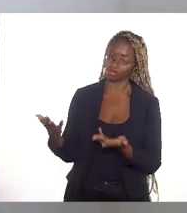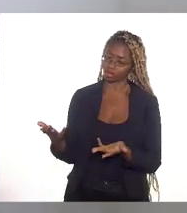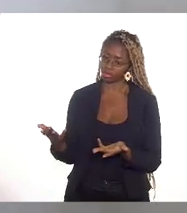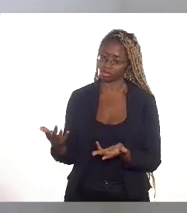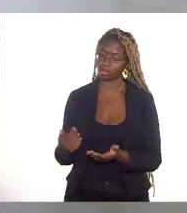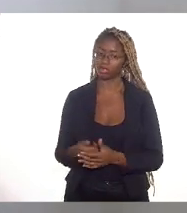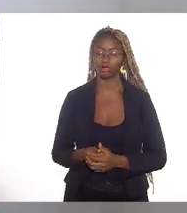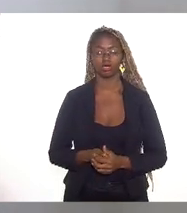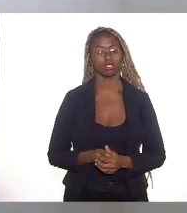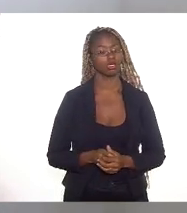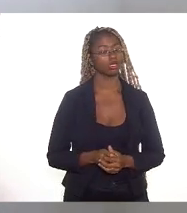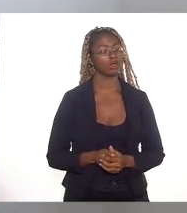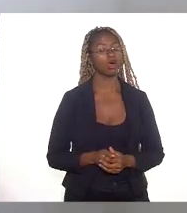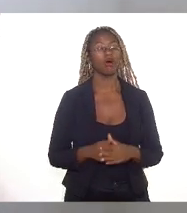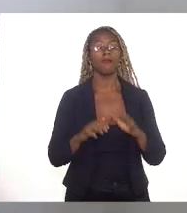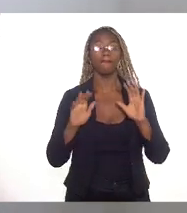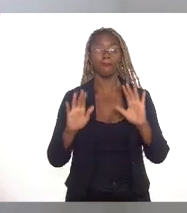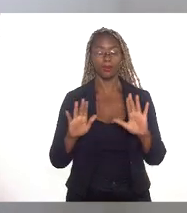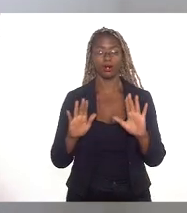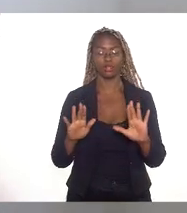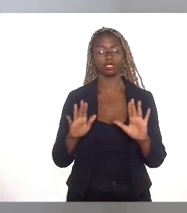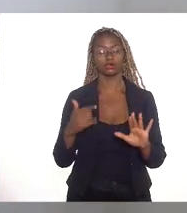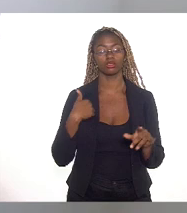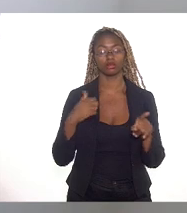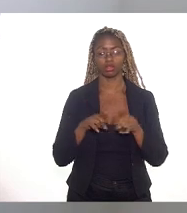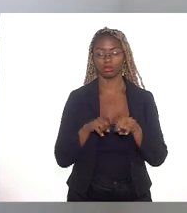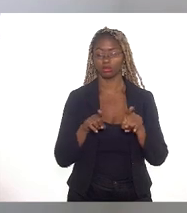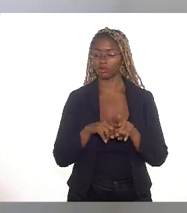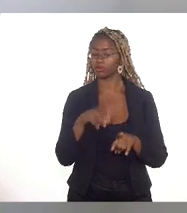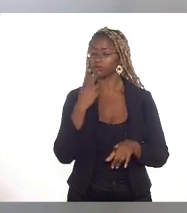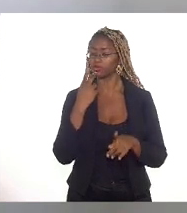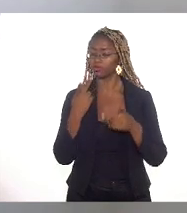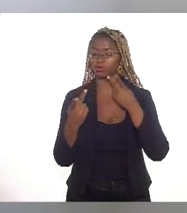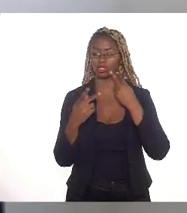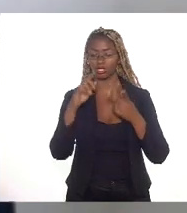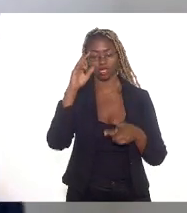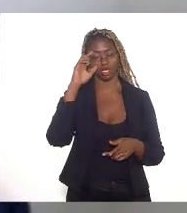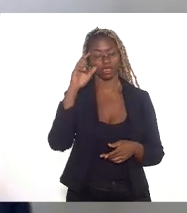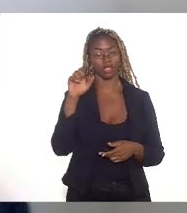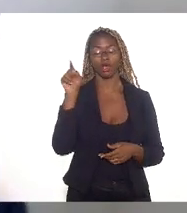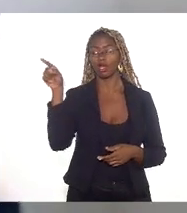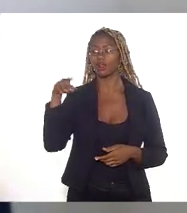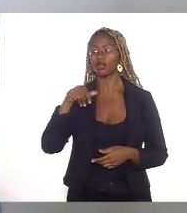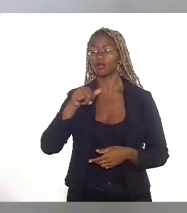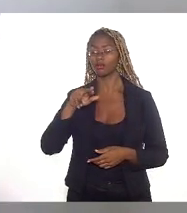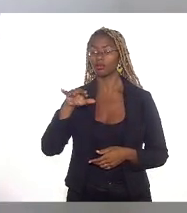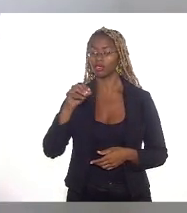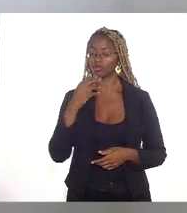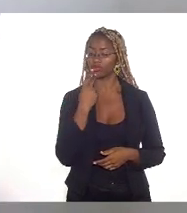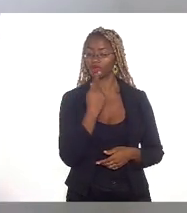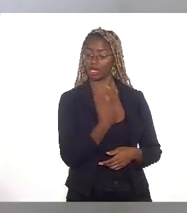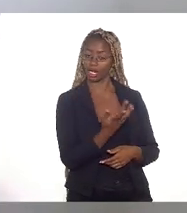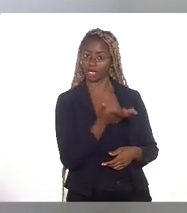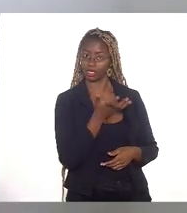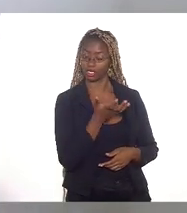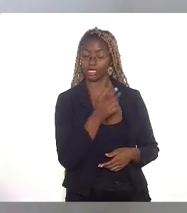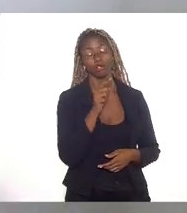A verificação nominal. Eu ainda chamei a atenção. Quando o Márcio pediu para falar com o Alberto, eu entendi que ele